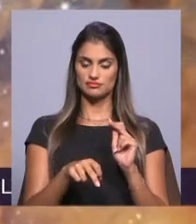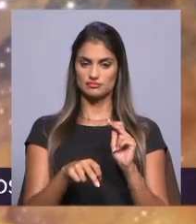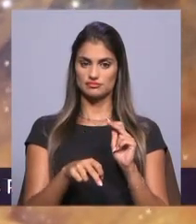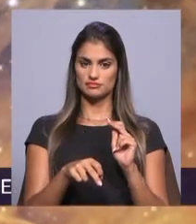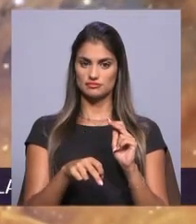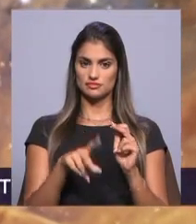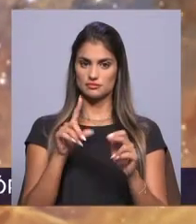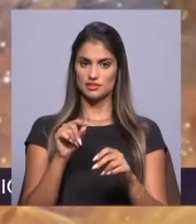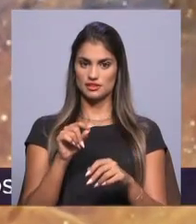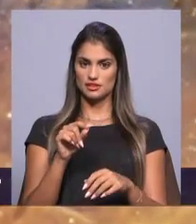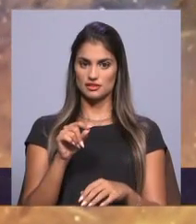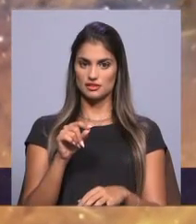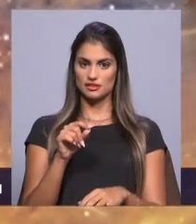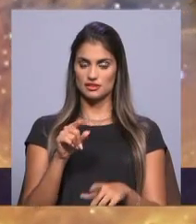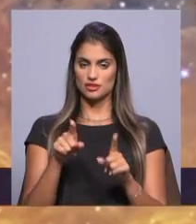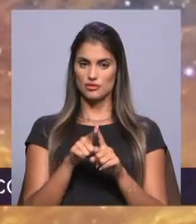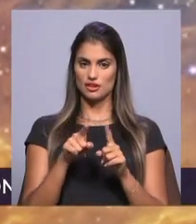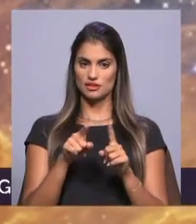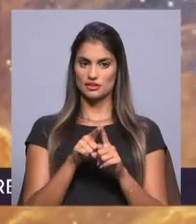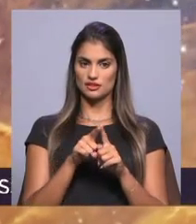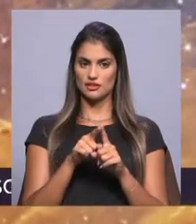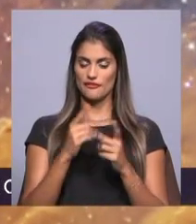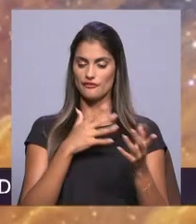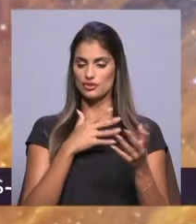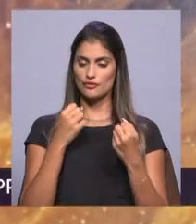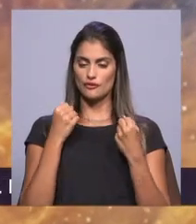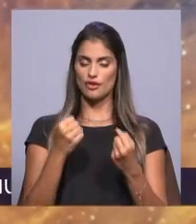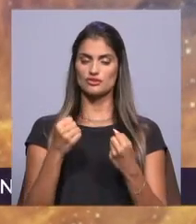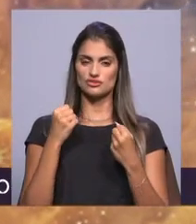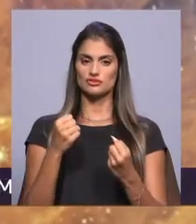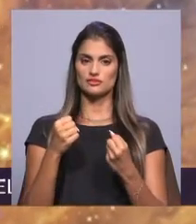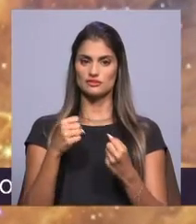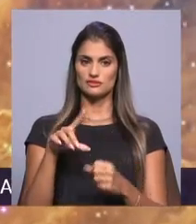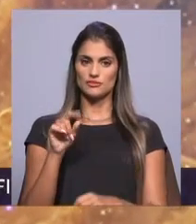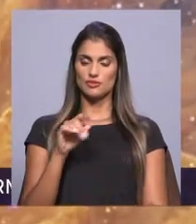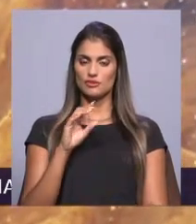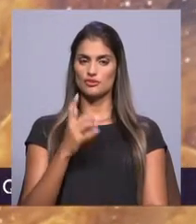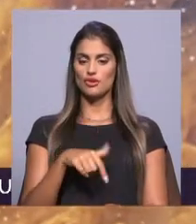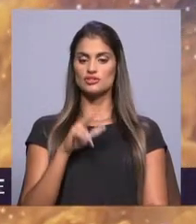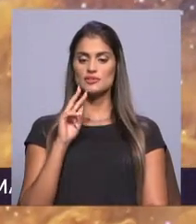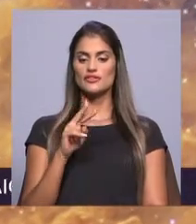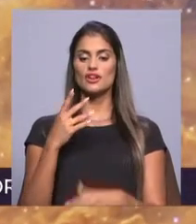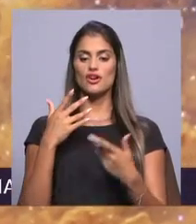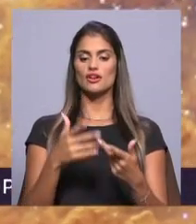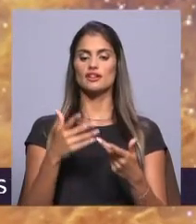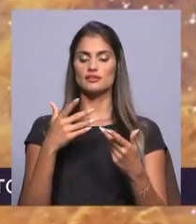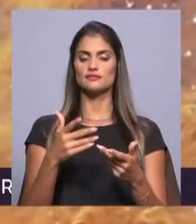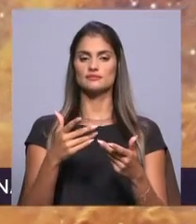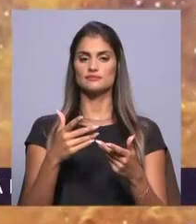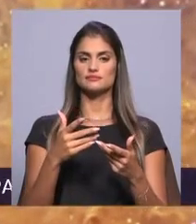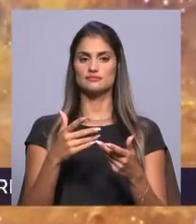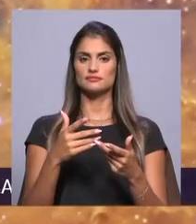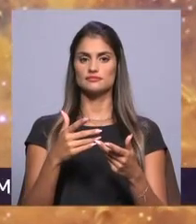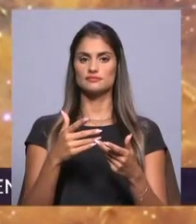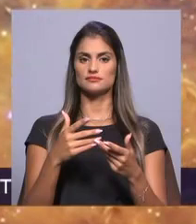gigantes, irrequietas, com uma emissão de ventos poderosíssimos e que esculpa isto que nós estamos aqui a ver. Isto são